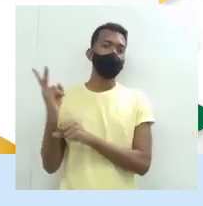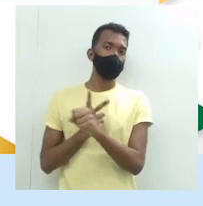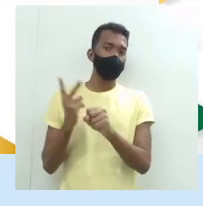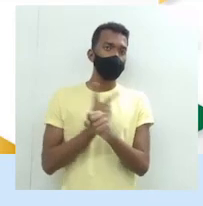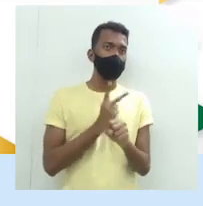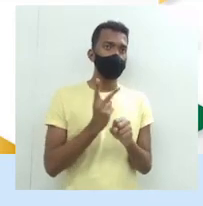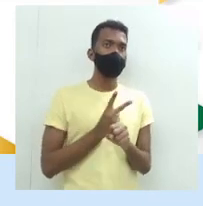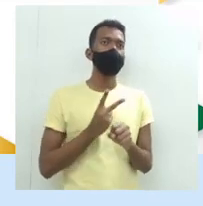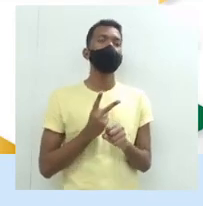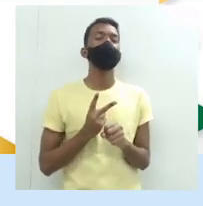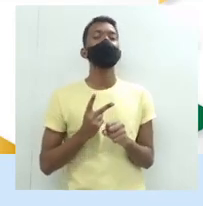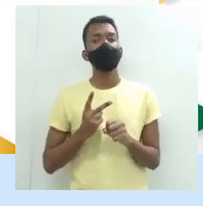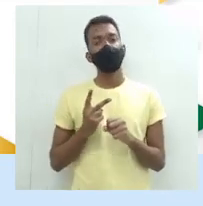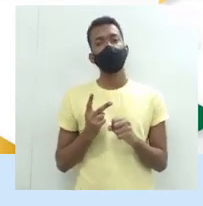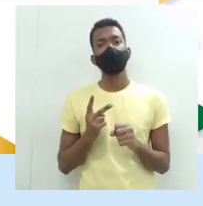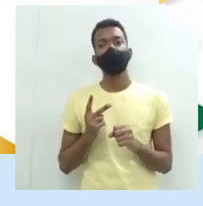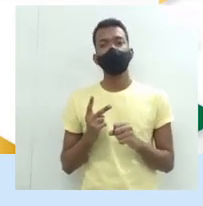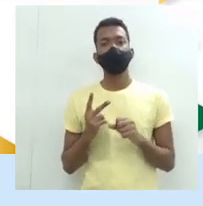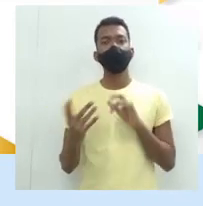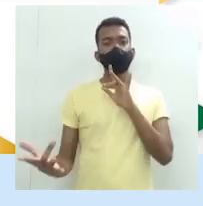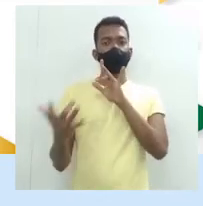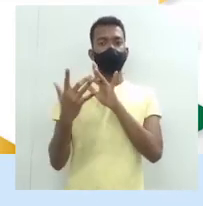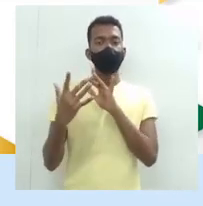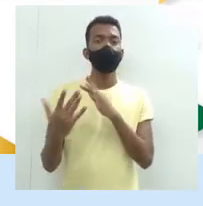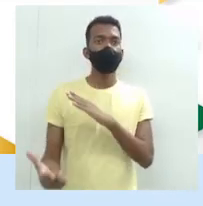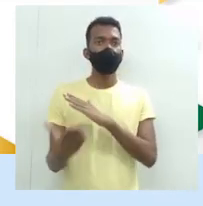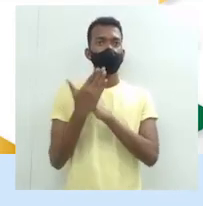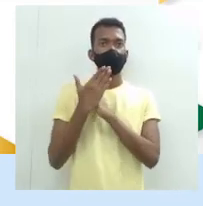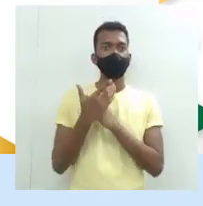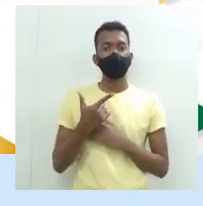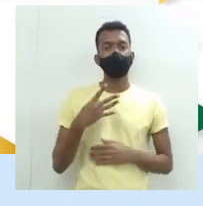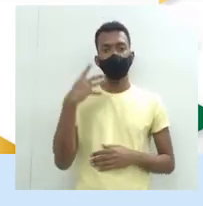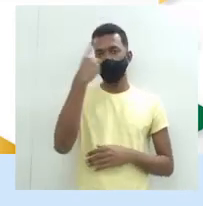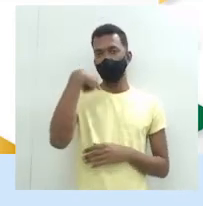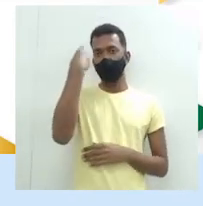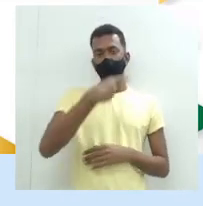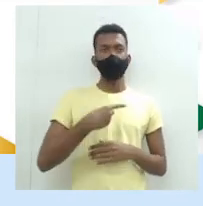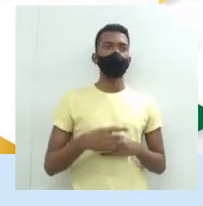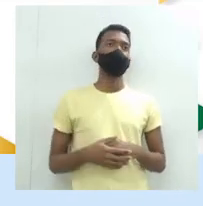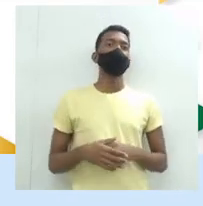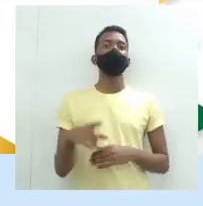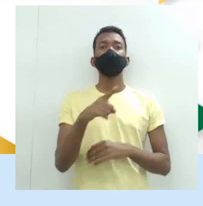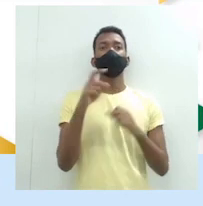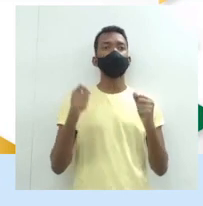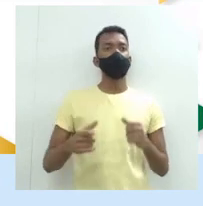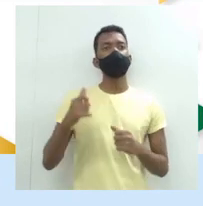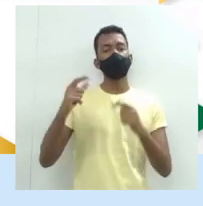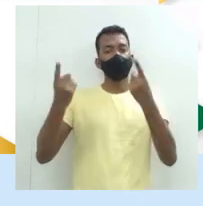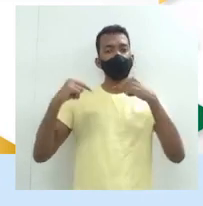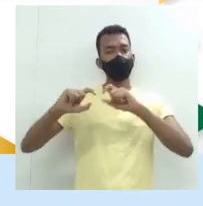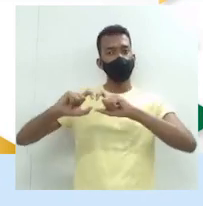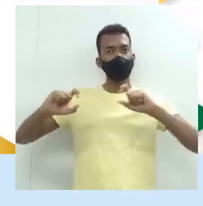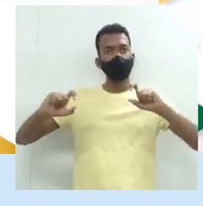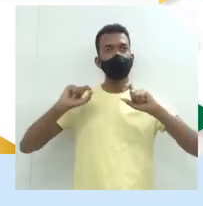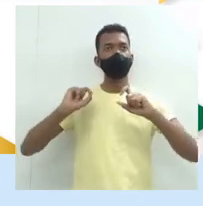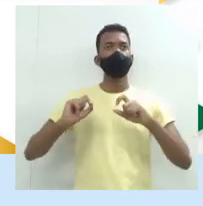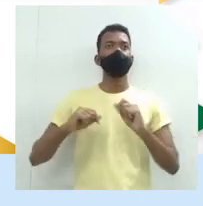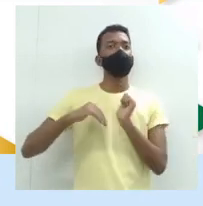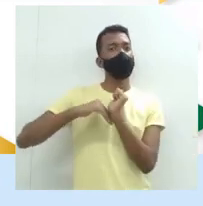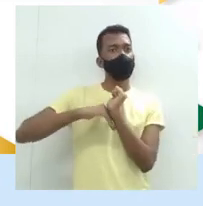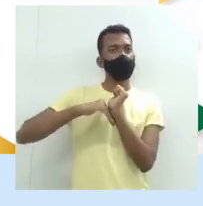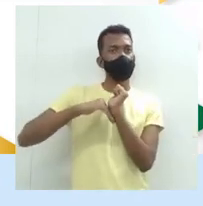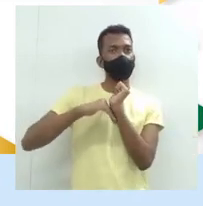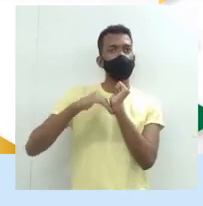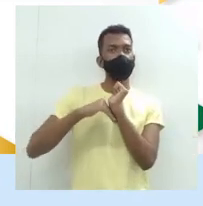de ajuda contra a violência doméstica 24 horas por dia. O que você falar tem aí mais abaixo é